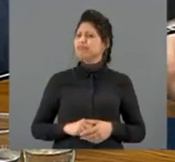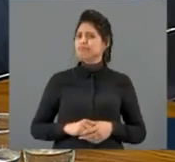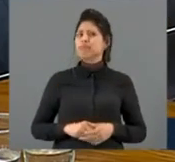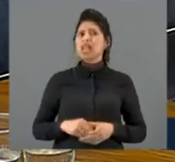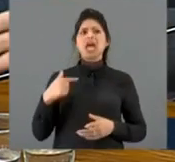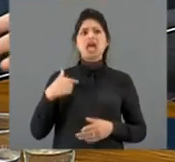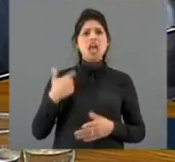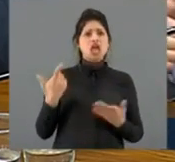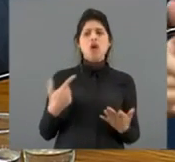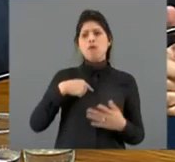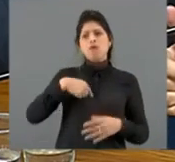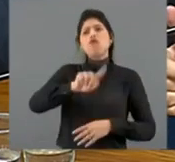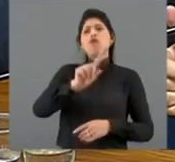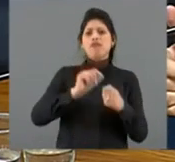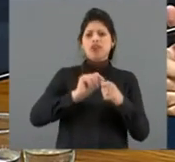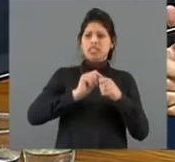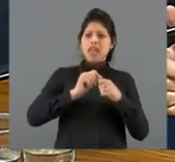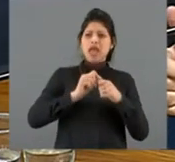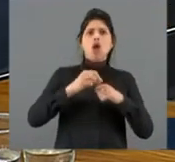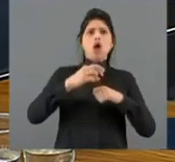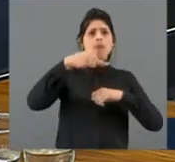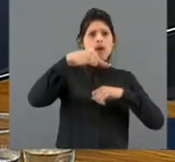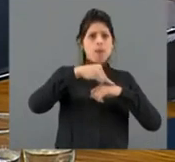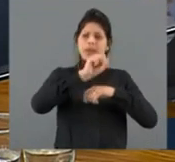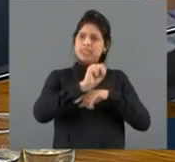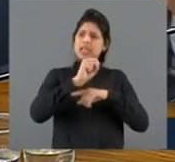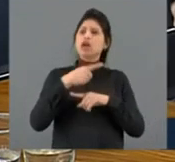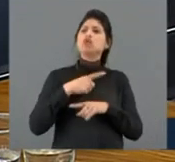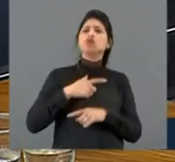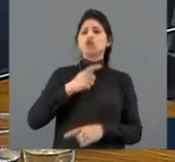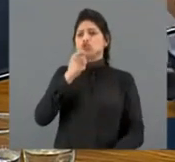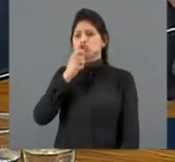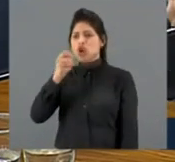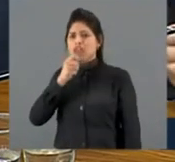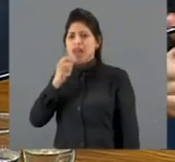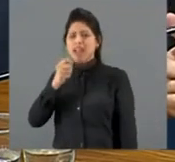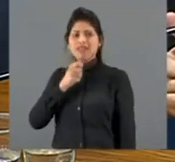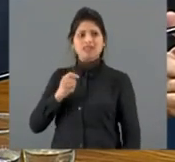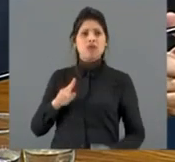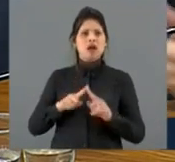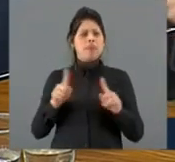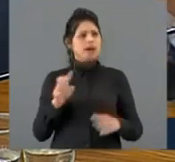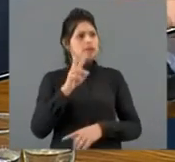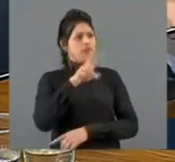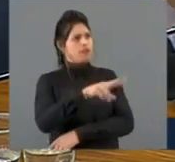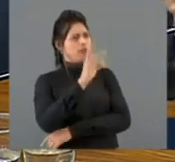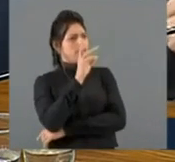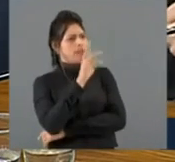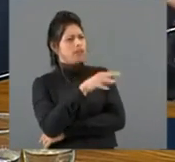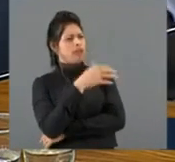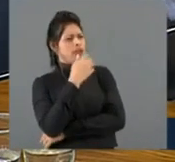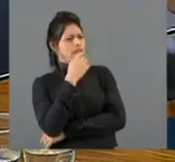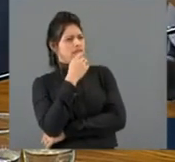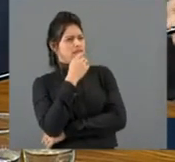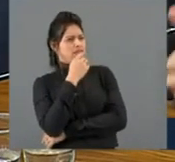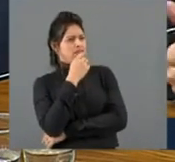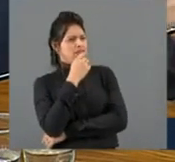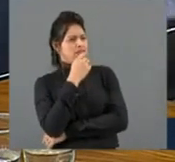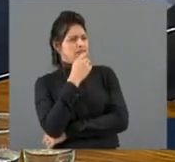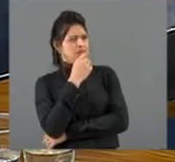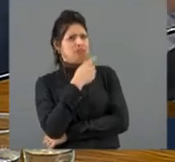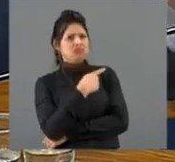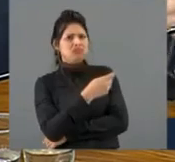decidi desistir e fui fazer meu mestrado em jornalismo. E aí eu fico me perguntando, olhando a sua manifestação, o que precisa um jornalista de direita,